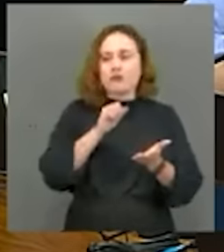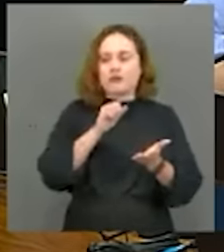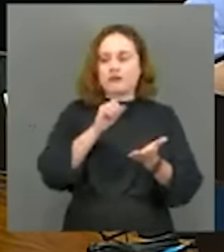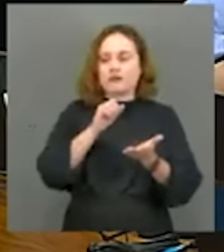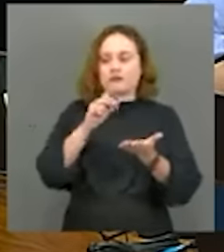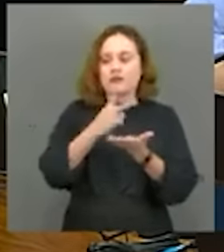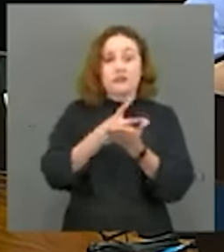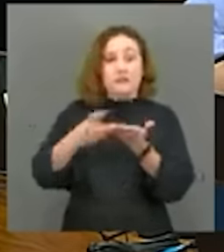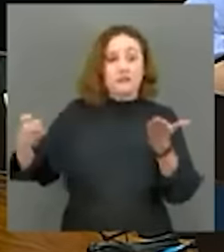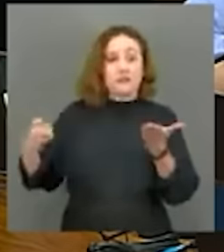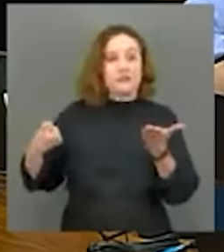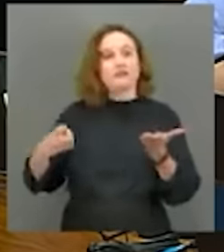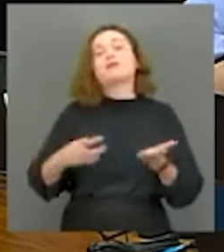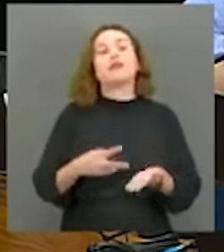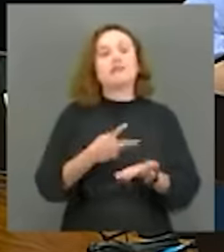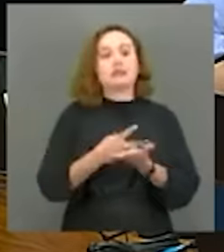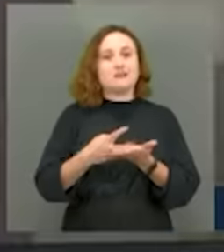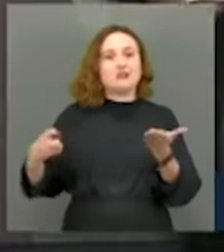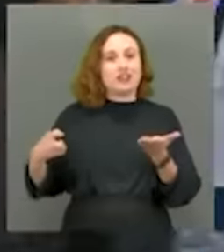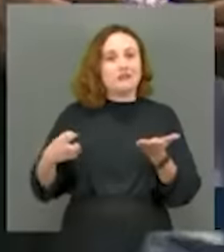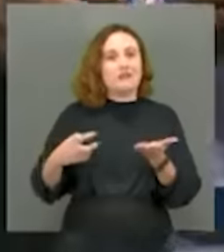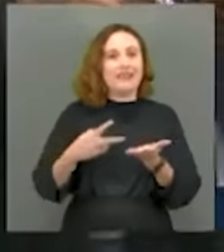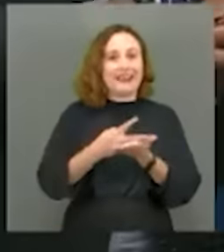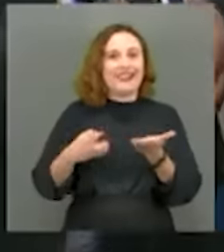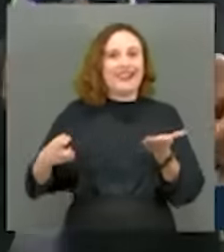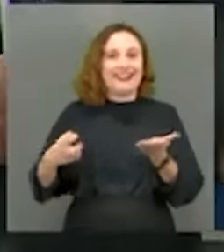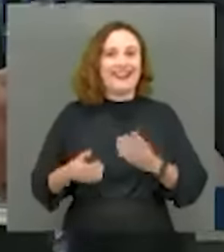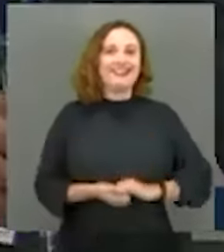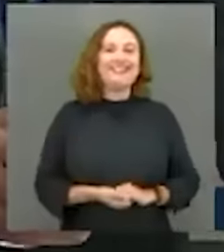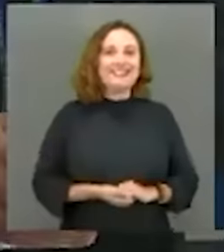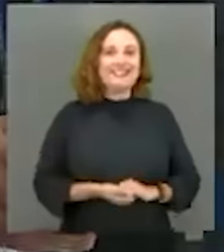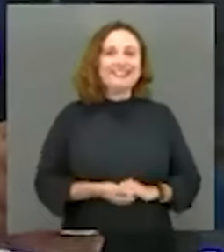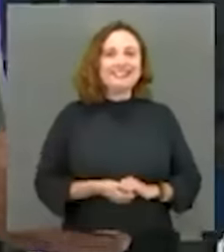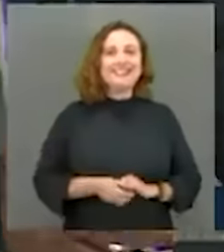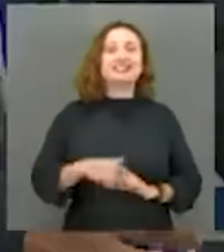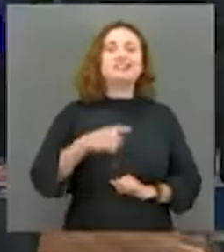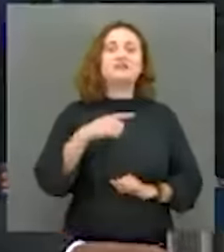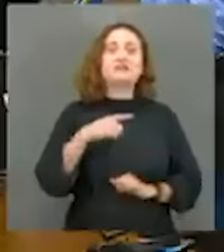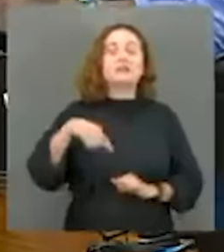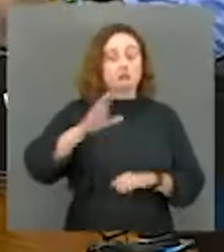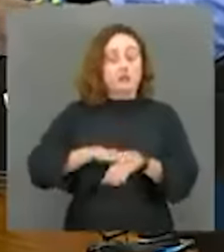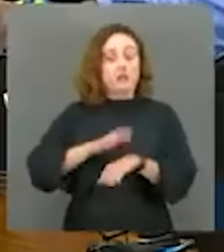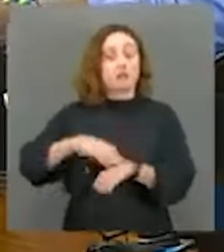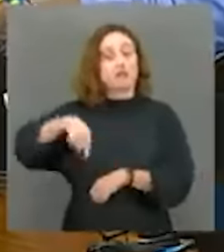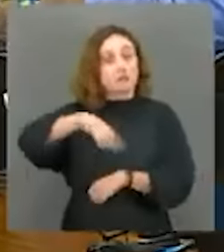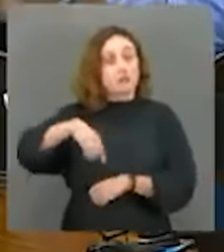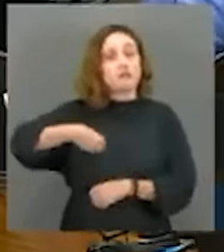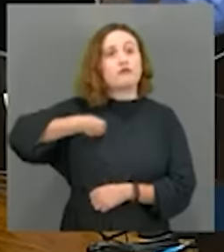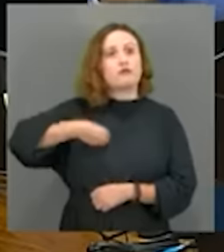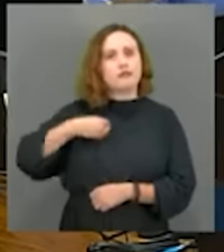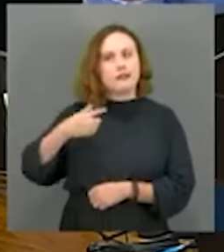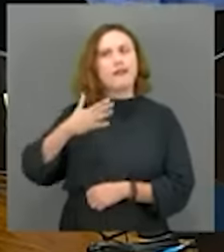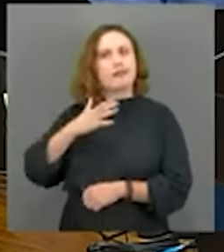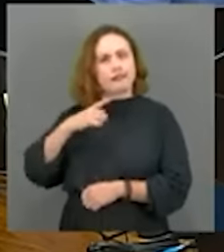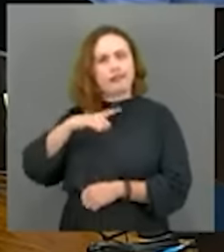meu líder antes de eu exercer mandato né naquela naquele momento que nós vivemos e que marcou quando nós conhecemos já